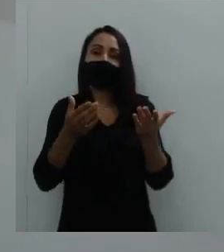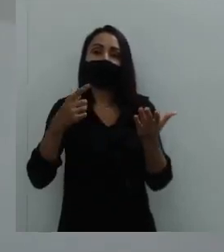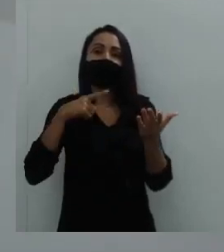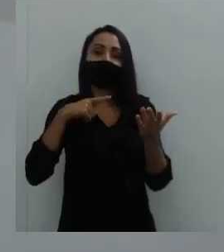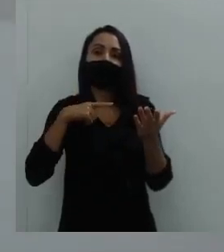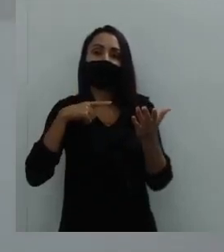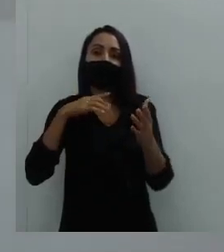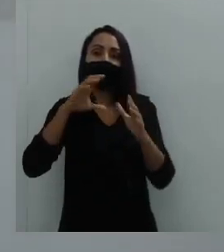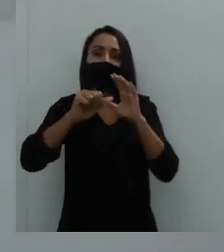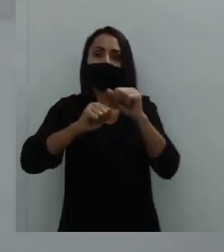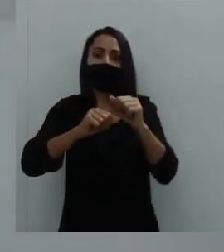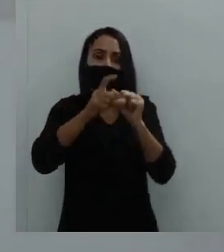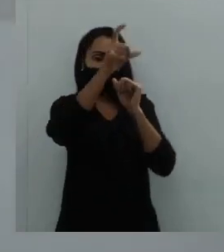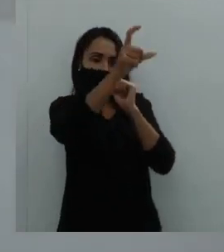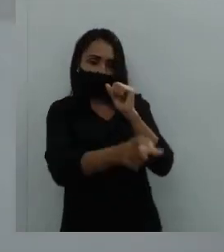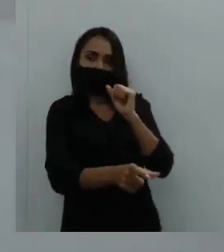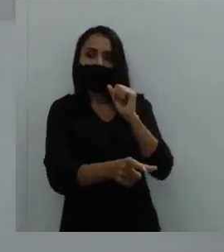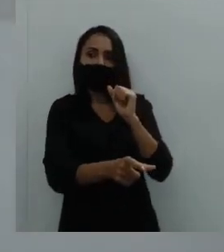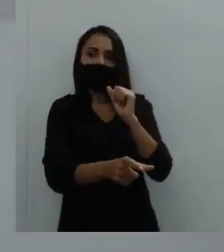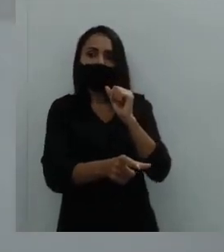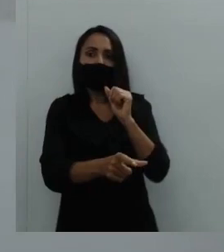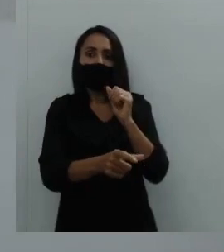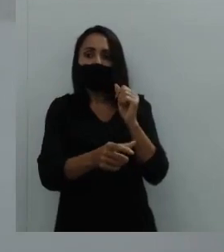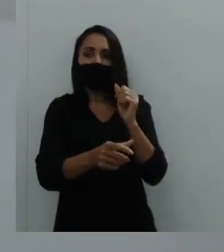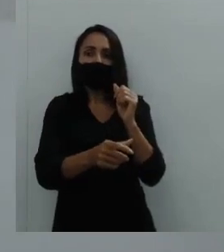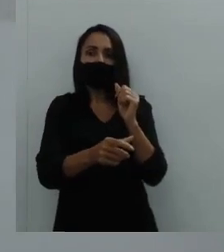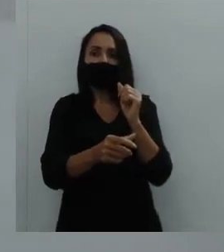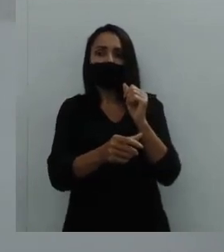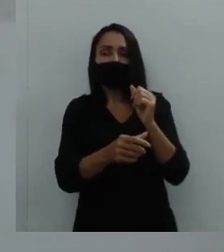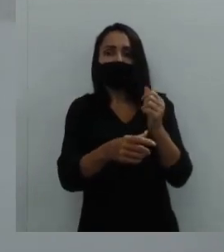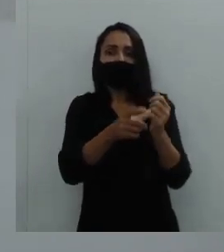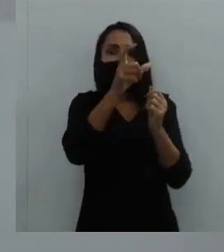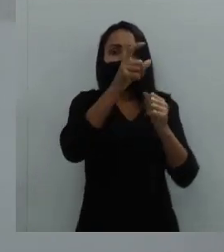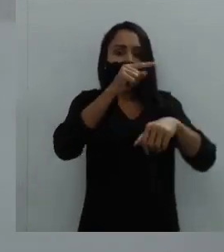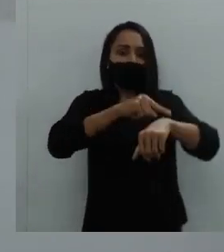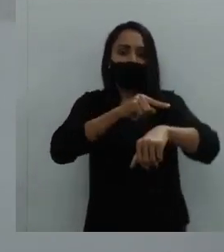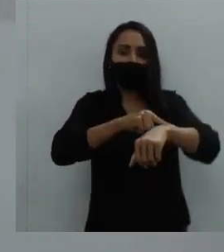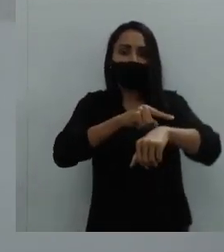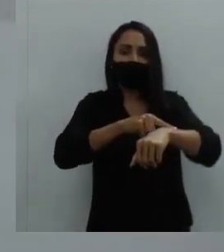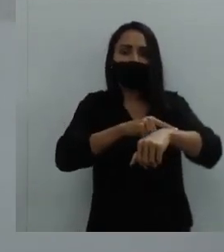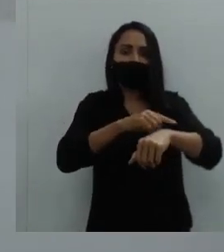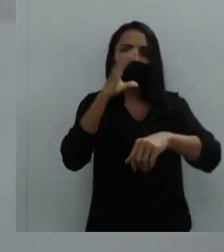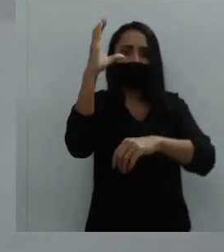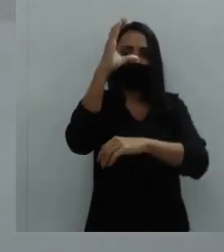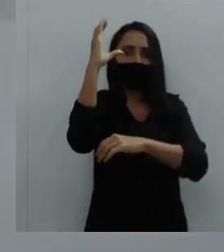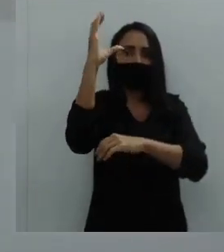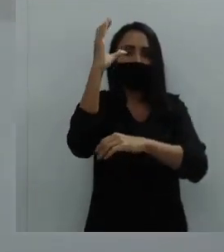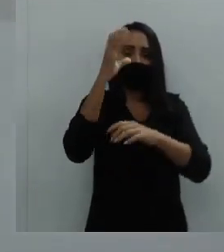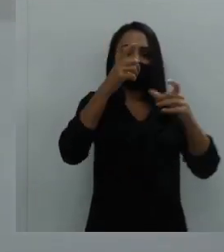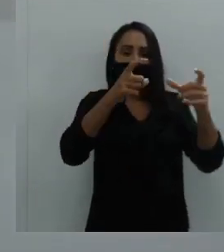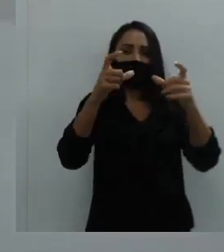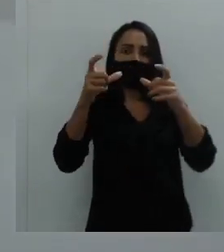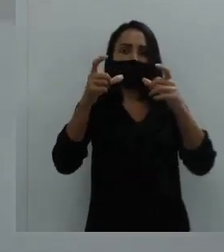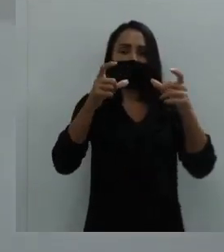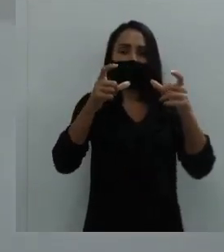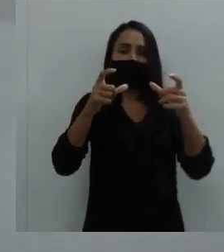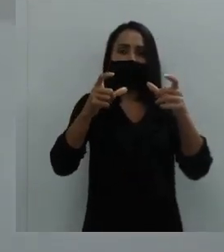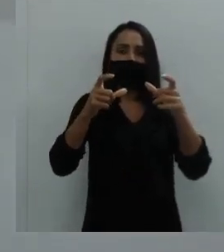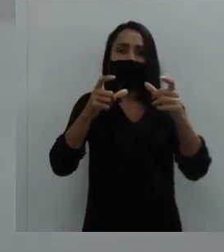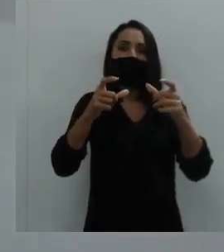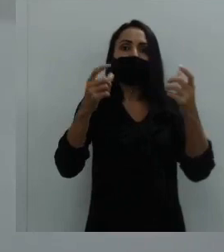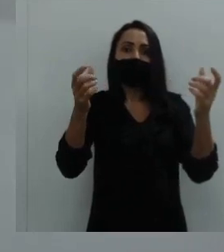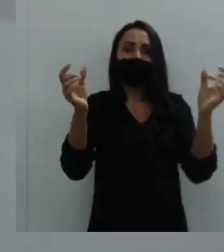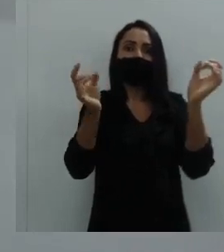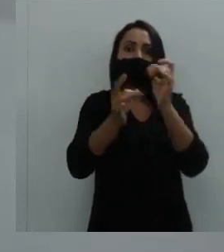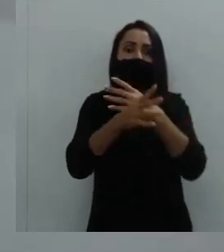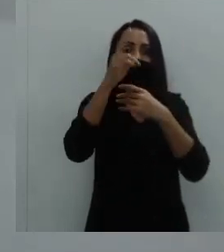buscar narrador, personagem, tempo, o clímax, o lugar, o desfecho.